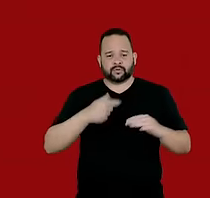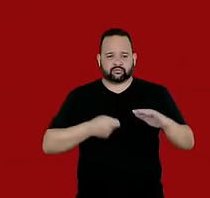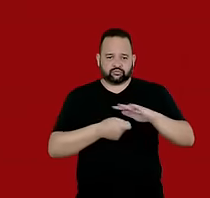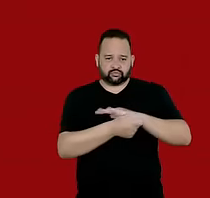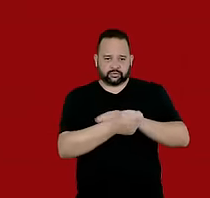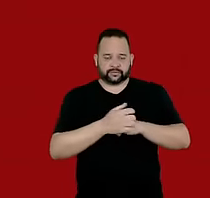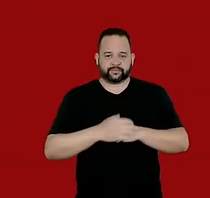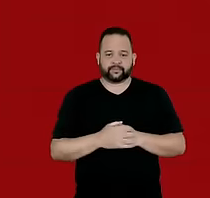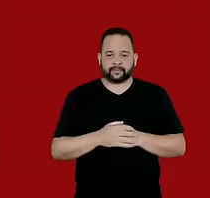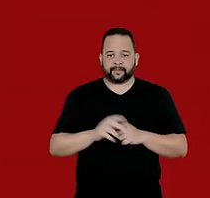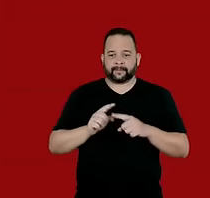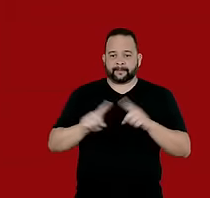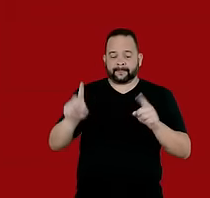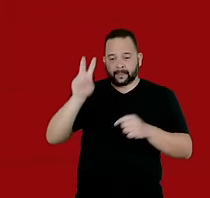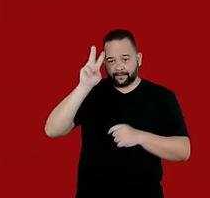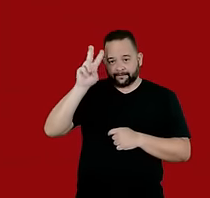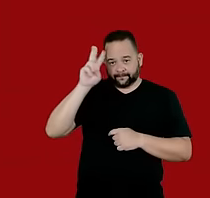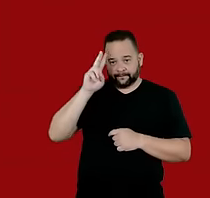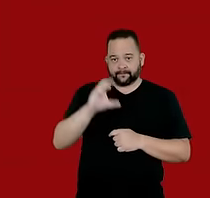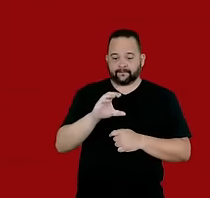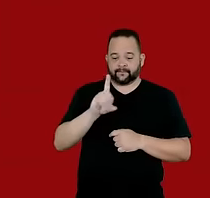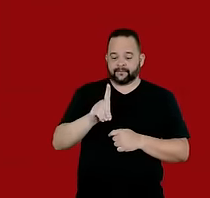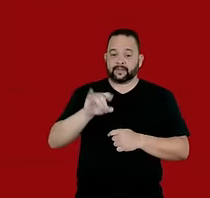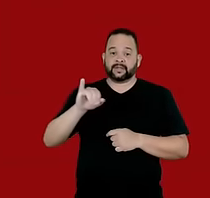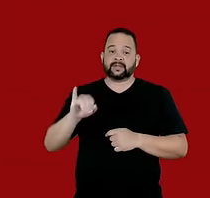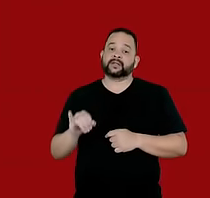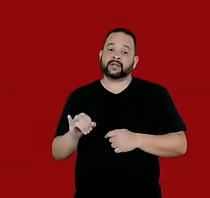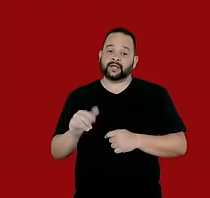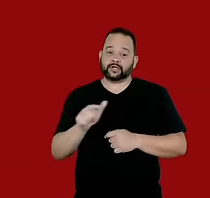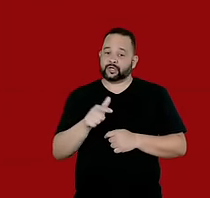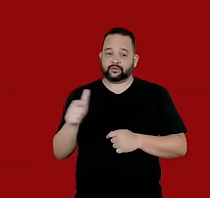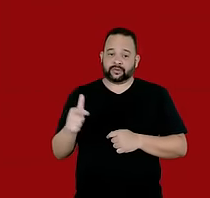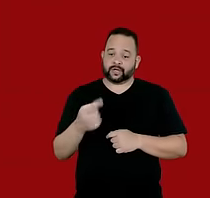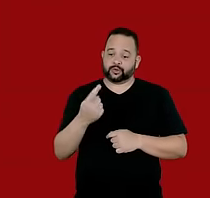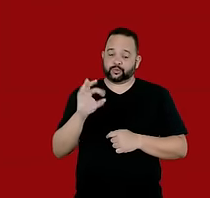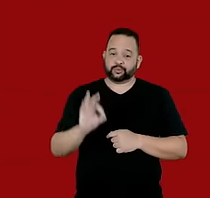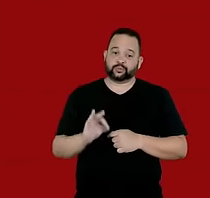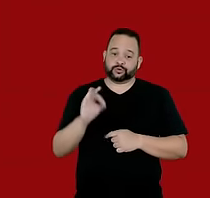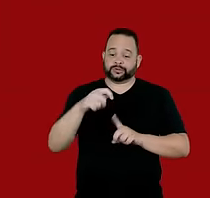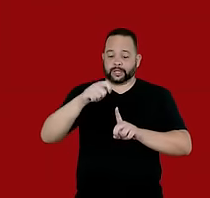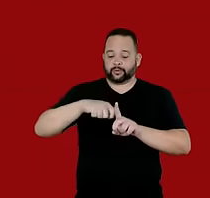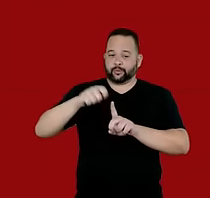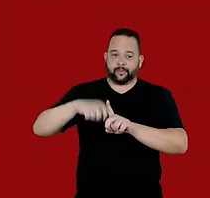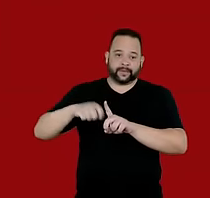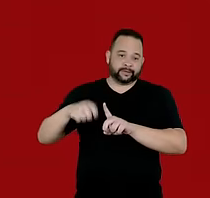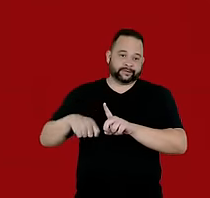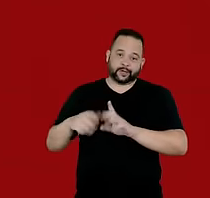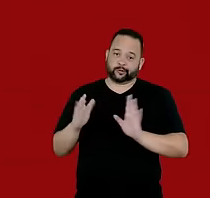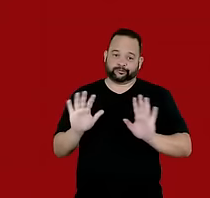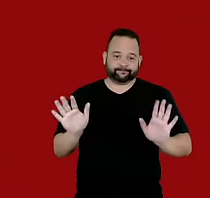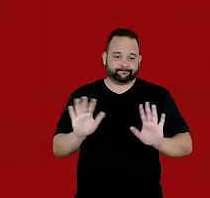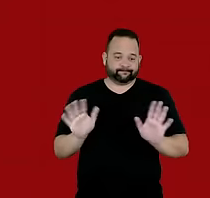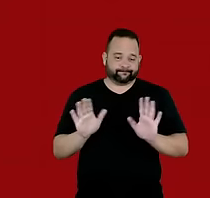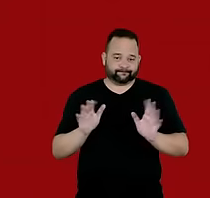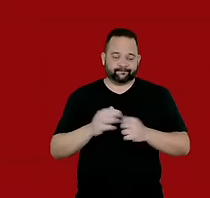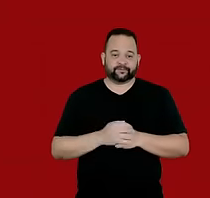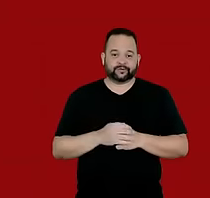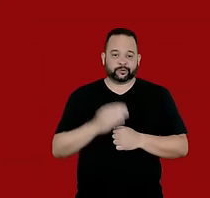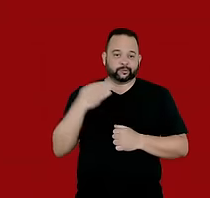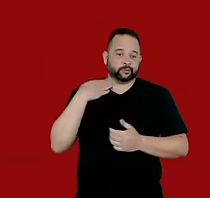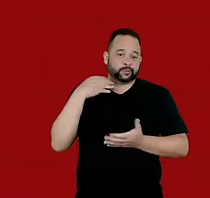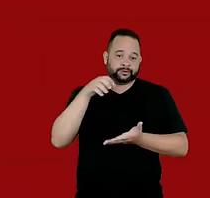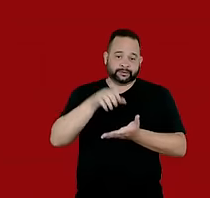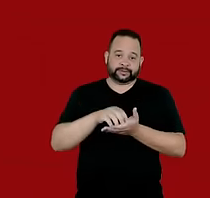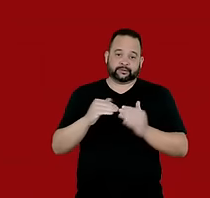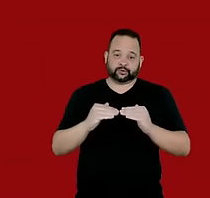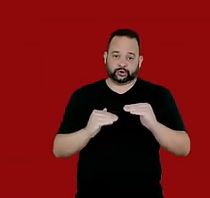CDI já não tem mais CDI de 1% ao mês hein pessoal acabou hein a último queda do do Banco Central já tirou isso já ficou para baixo Então esse tipo de